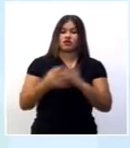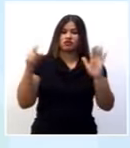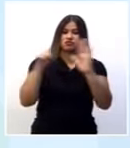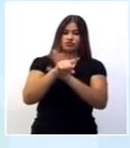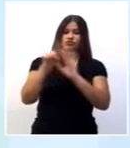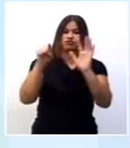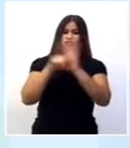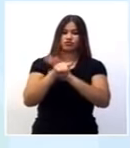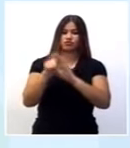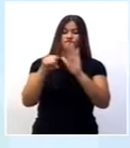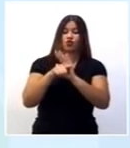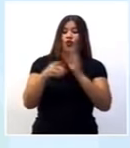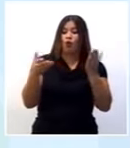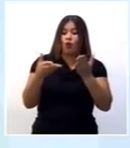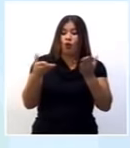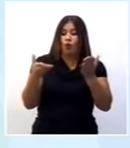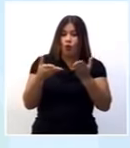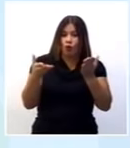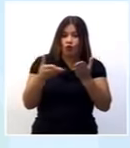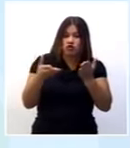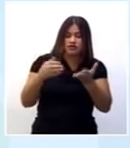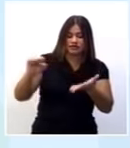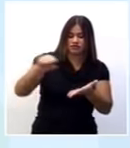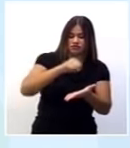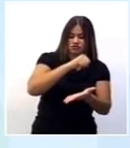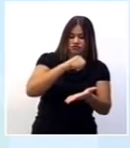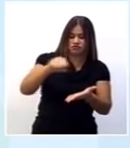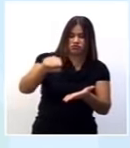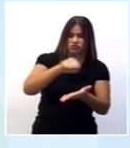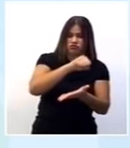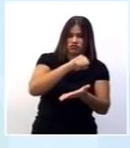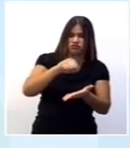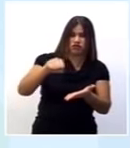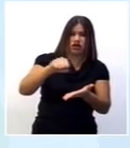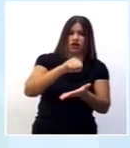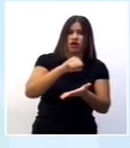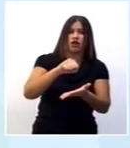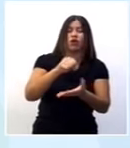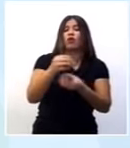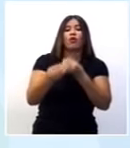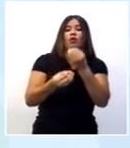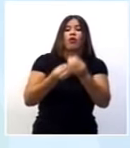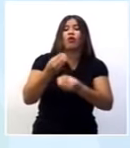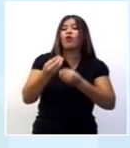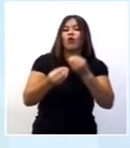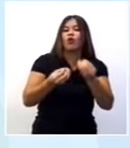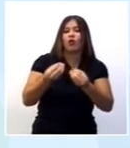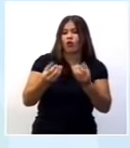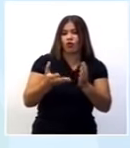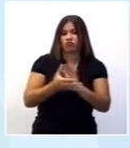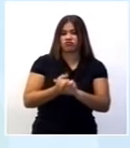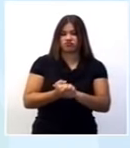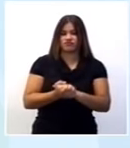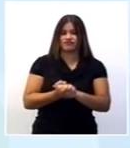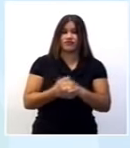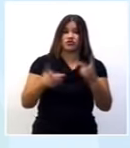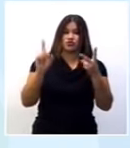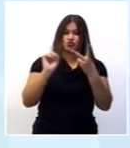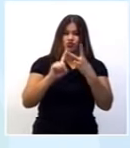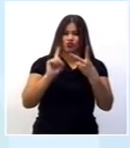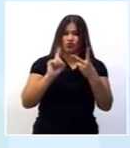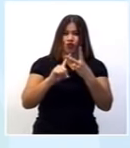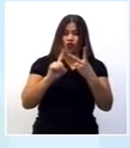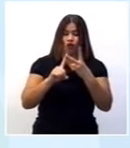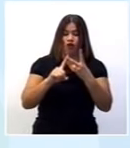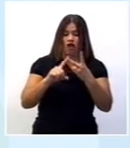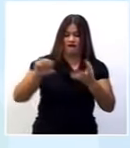são os ferros de passar roupa atualmente? 2. Será que esse ferro, a brasa, ainda é